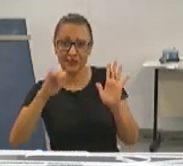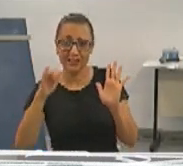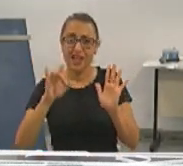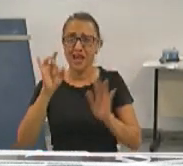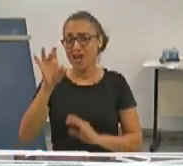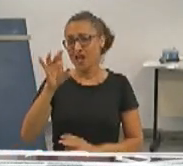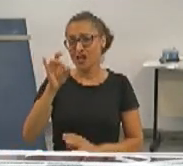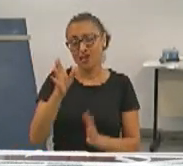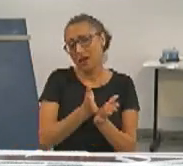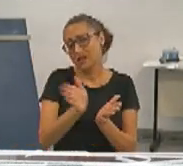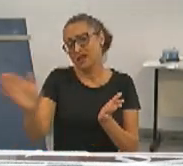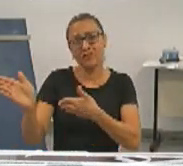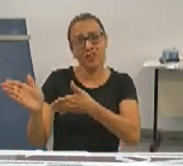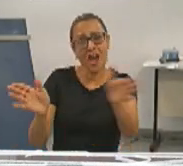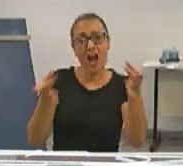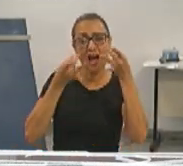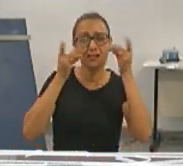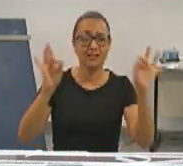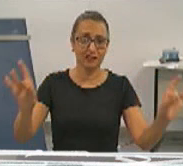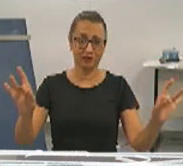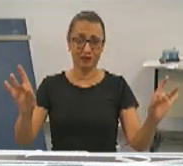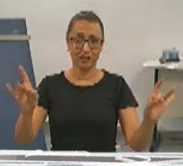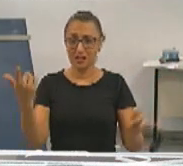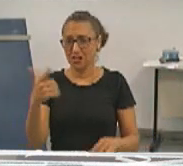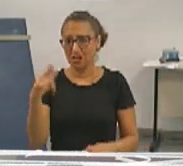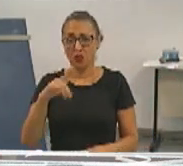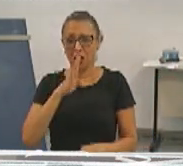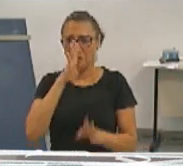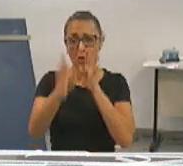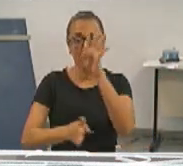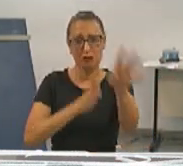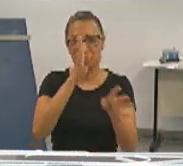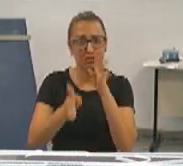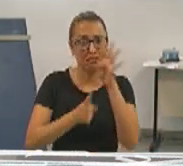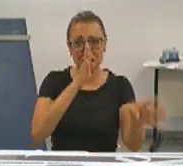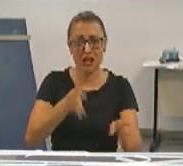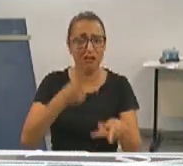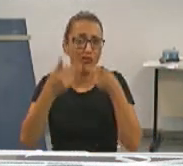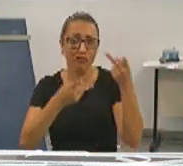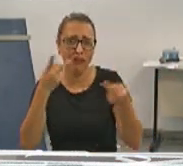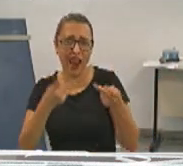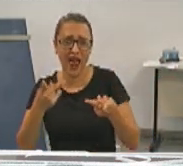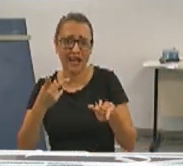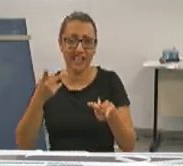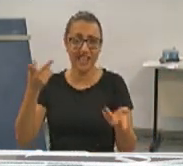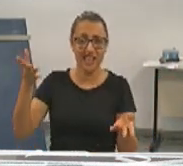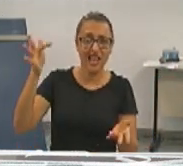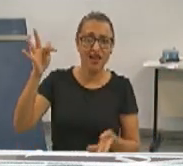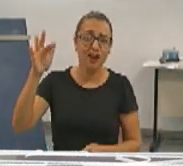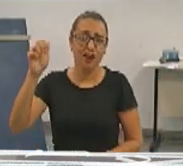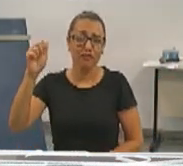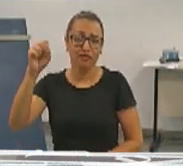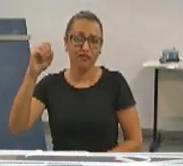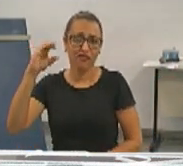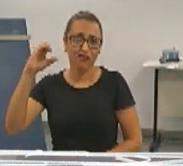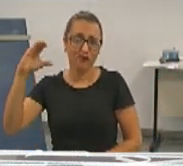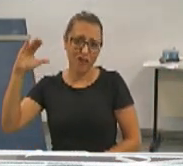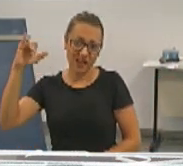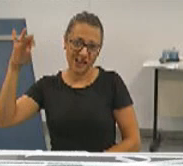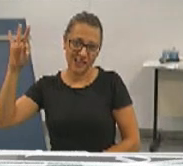de desvio de atenção. Né? Como não tem nada a acusar o Joel, só vamos acusar ele de fascista. Ah, ele não parece fascista. Ah, é um fascista Tempo, diferente.